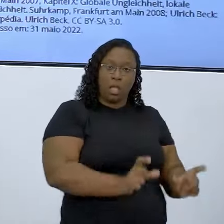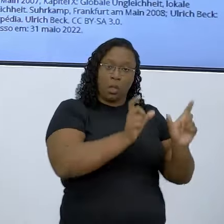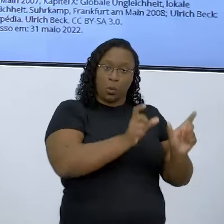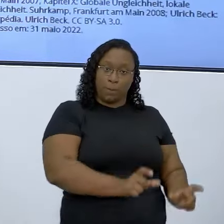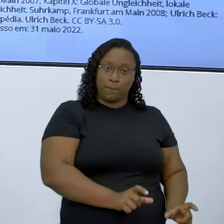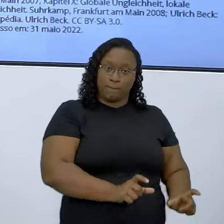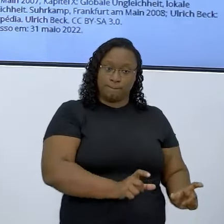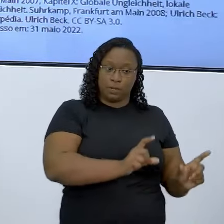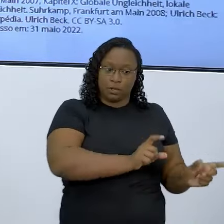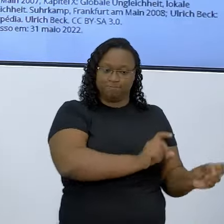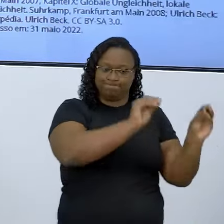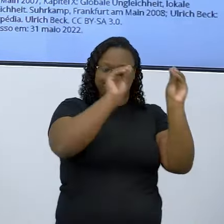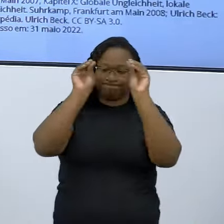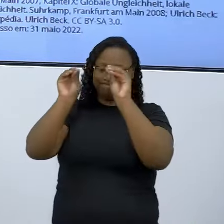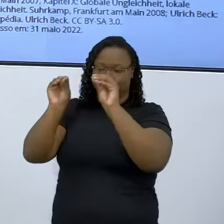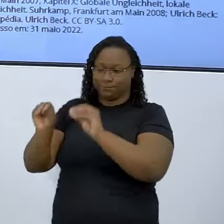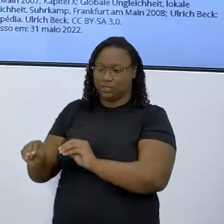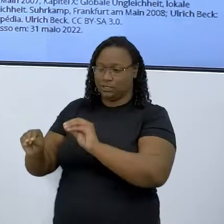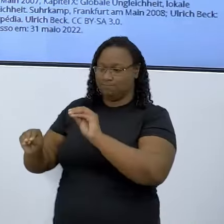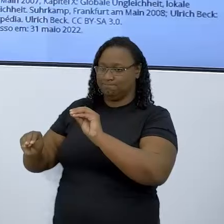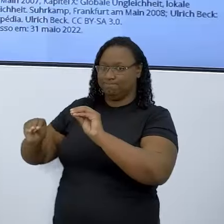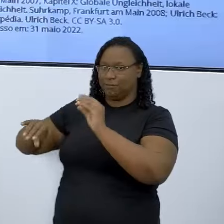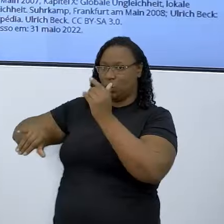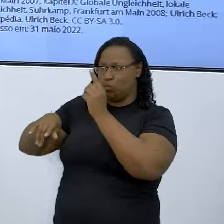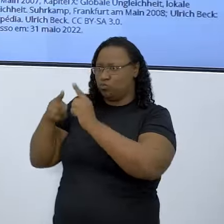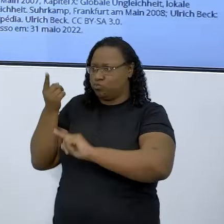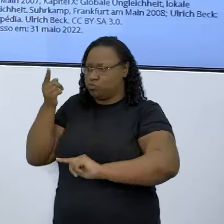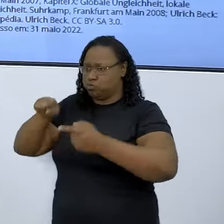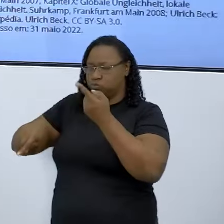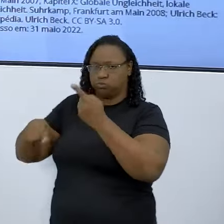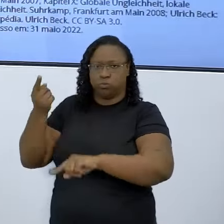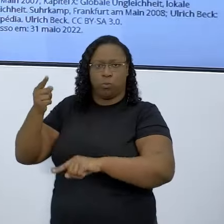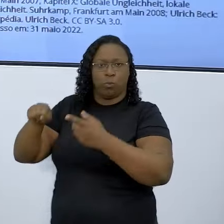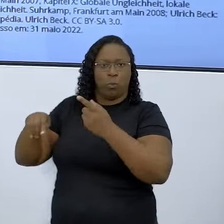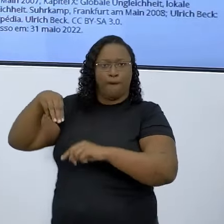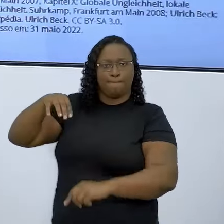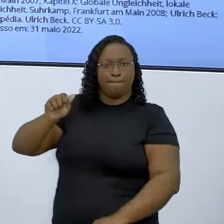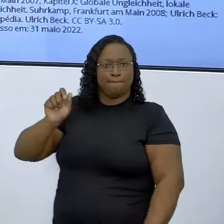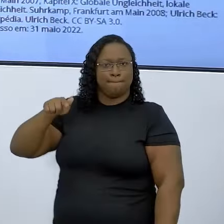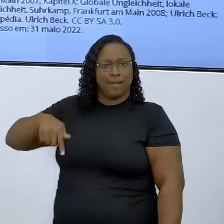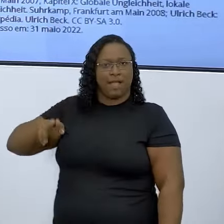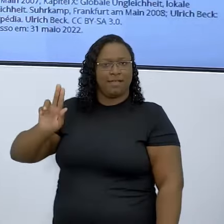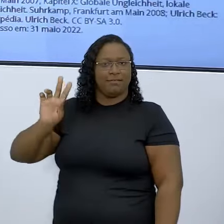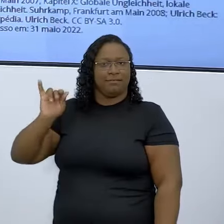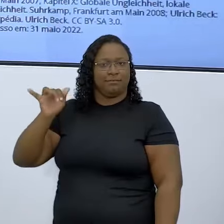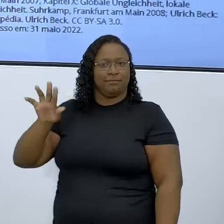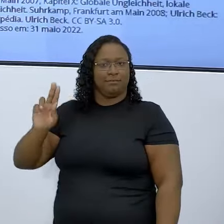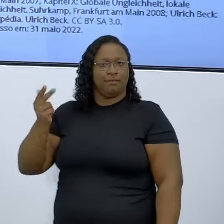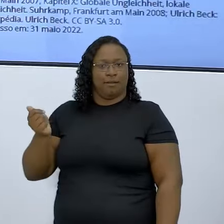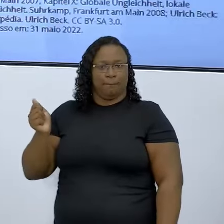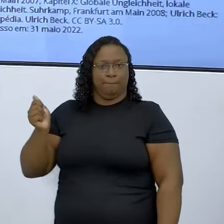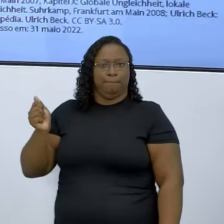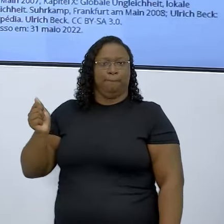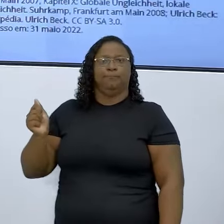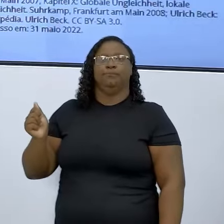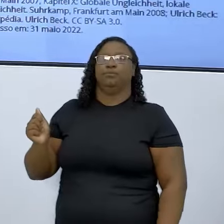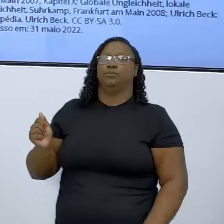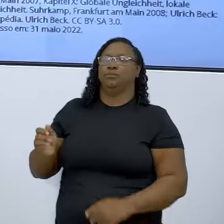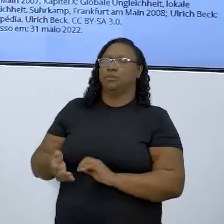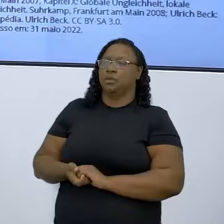das máquinas. Então, inteligência artificial, cobots e várias outras coisas. Então, essa necessidade que a gente tinha